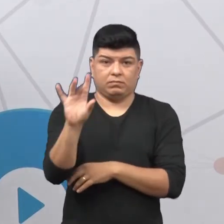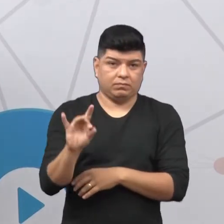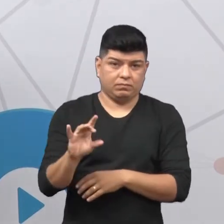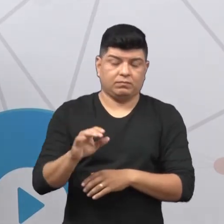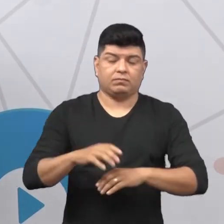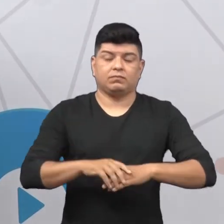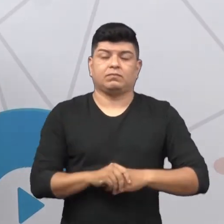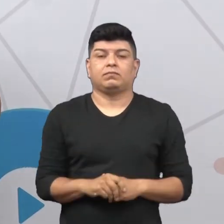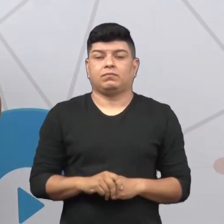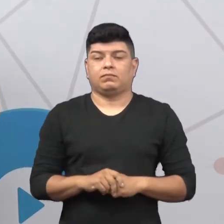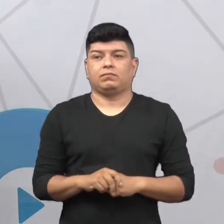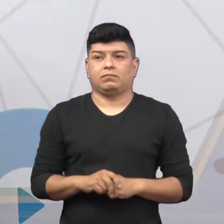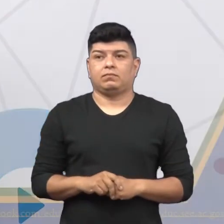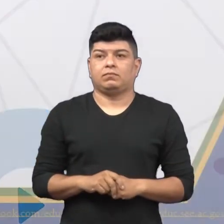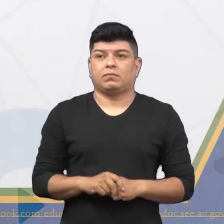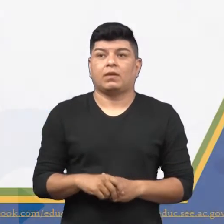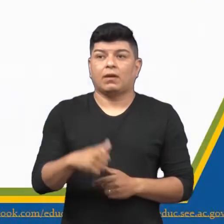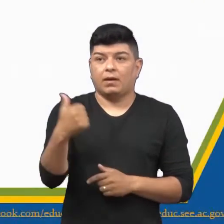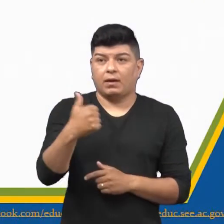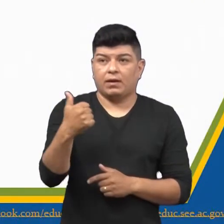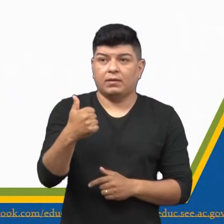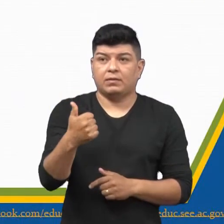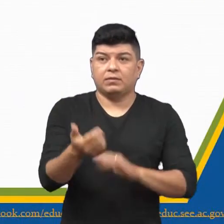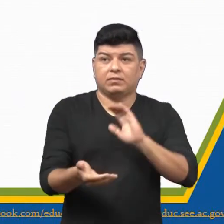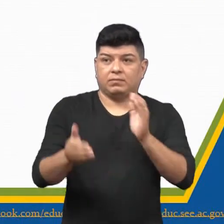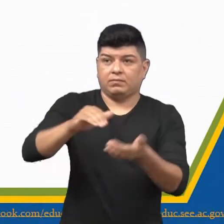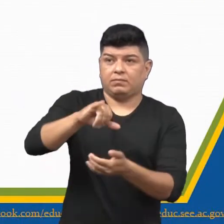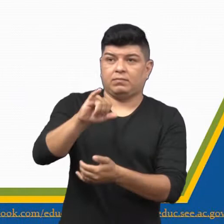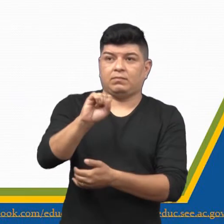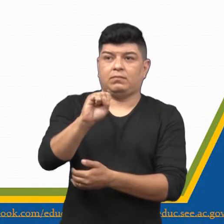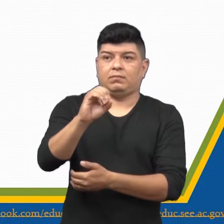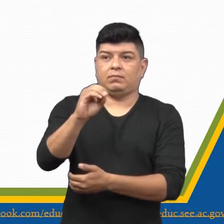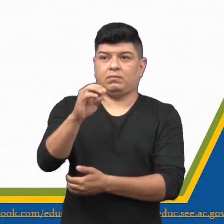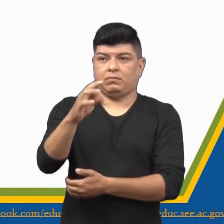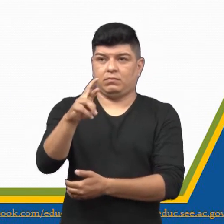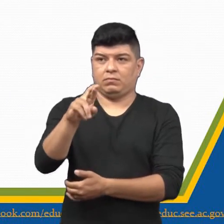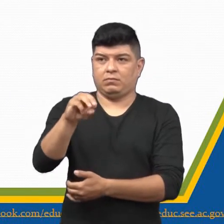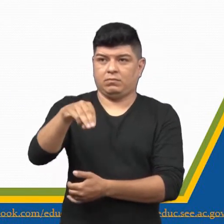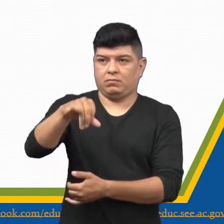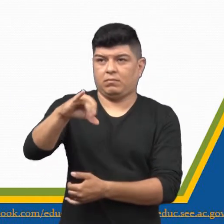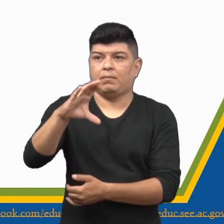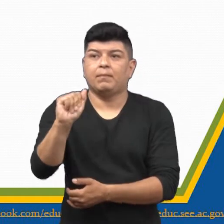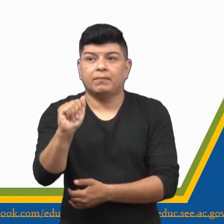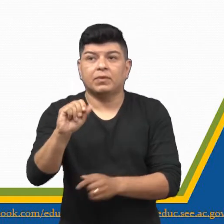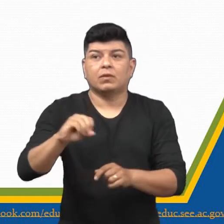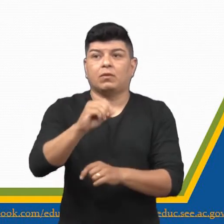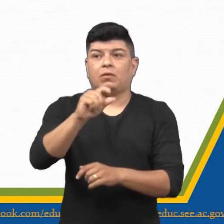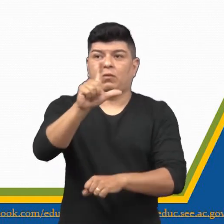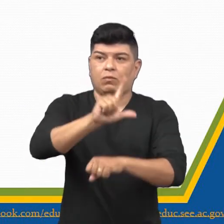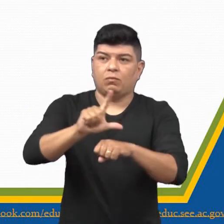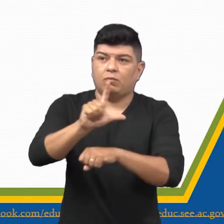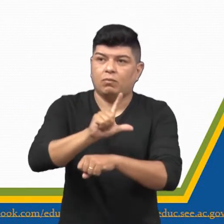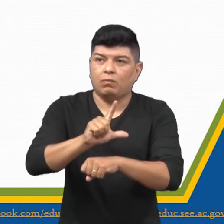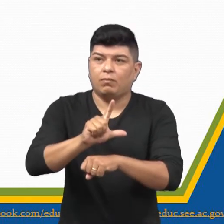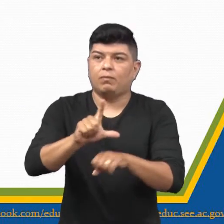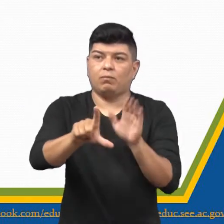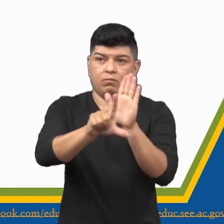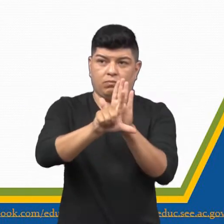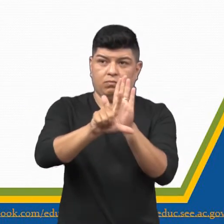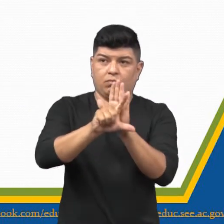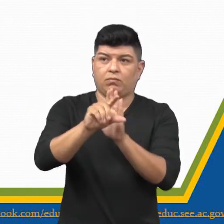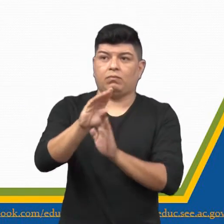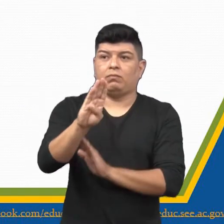delas. A primeira nós chamamos de transformação isotérmica, ou lei de